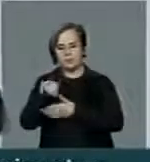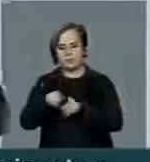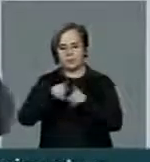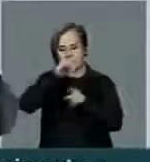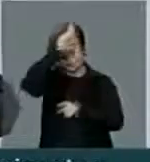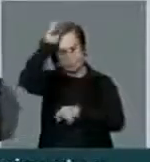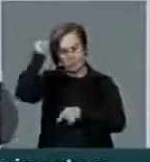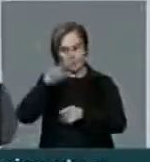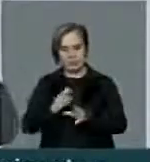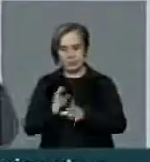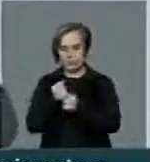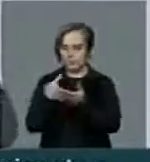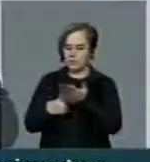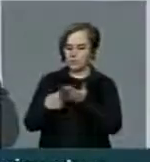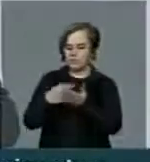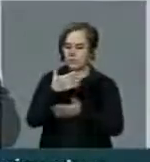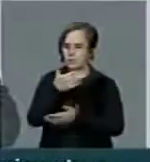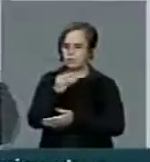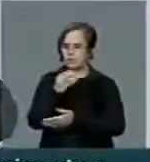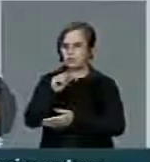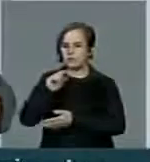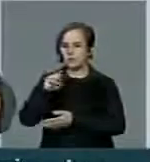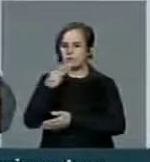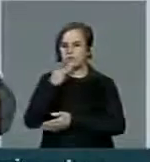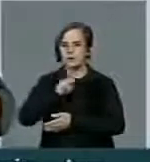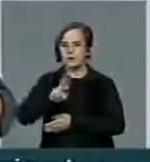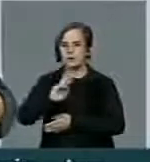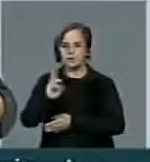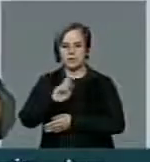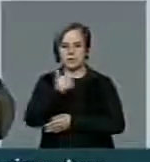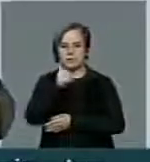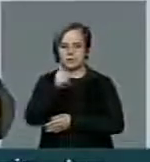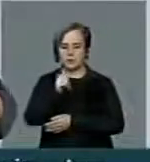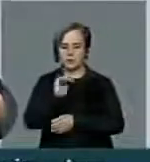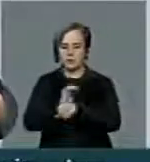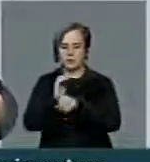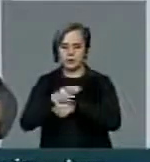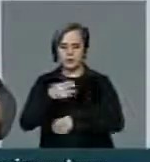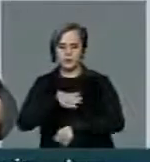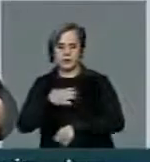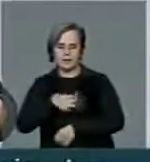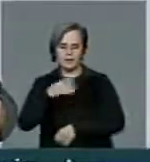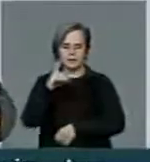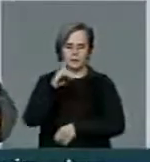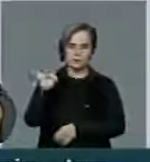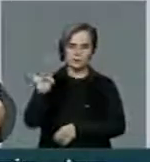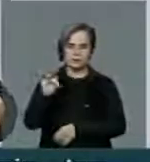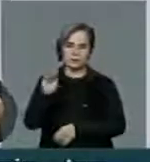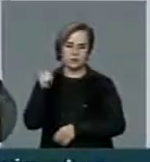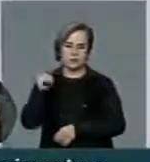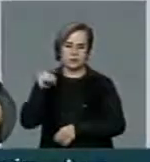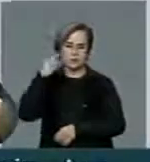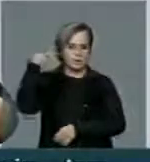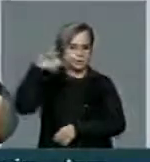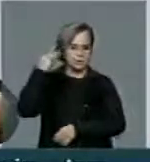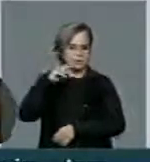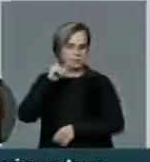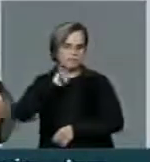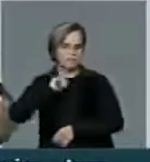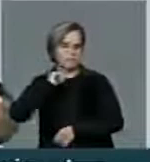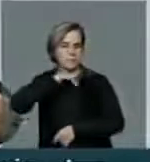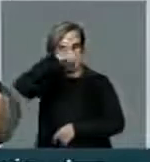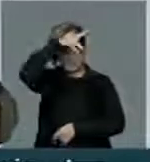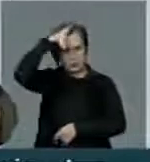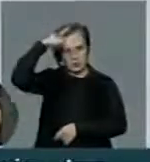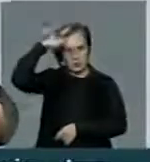negociados 100 milhões de reais para 11 estados. Bahia, Distrito Federal, Goiás, Maranhão, Minas Gerais, Mato